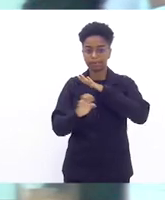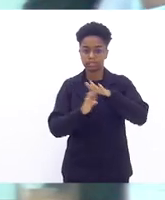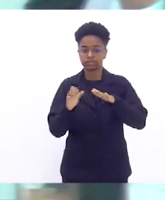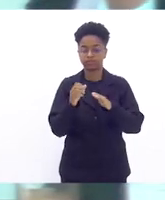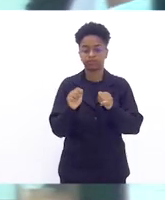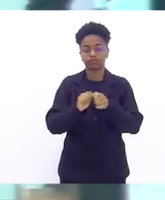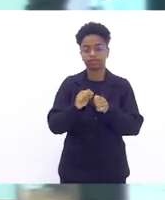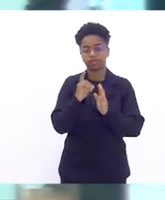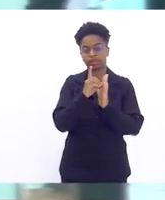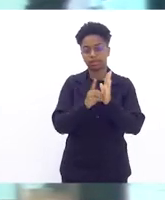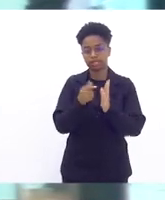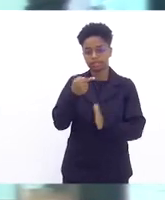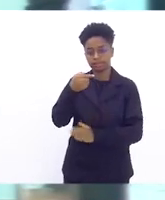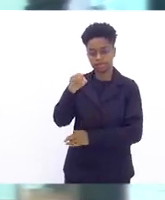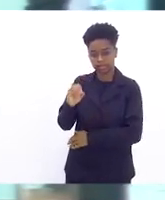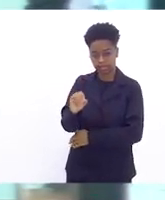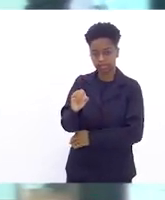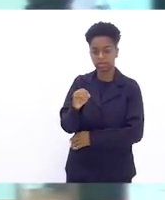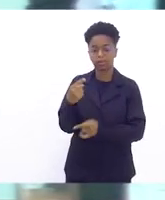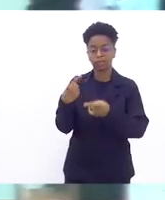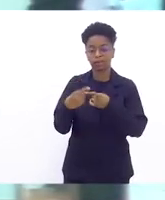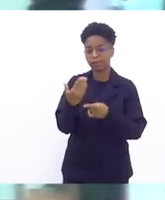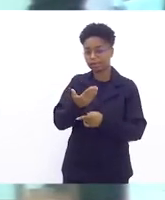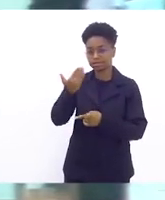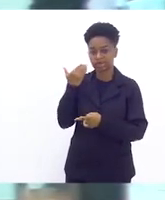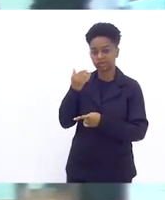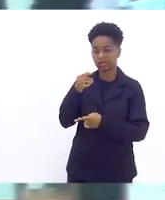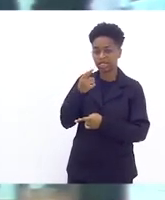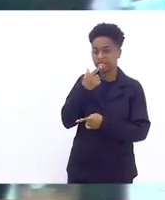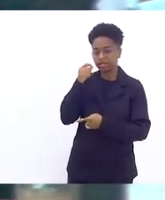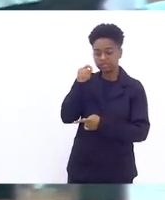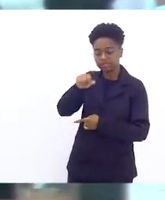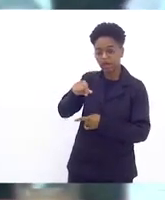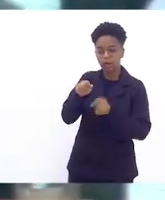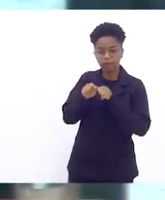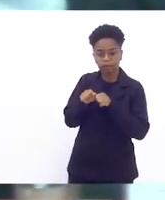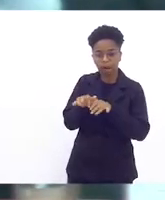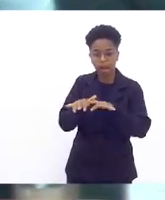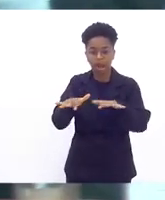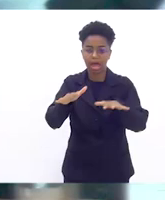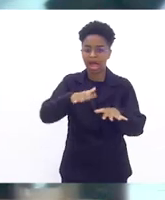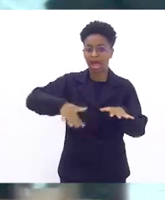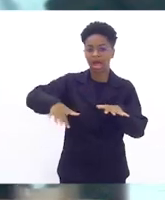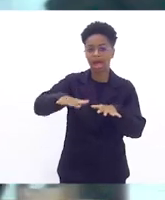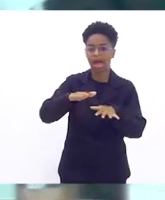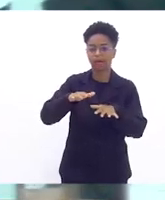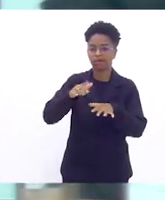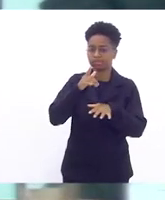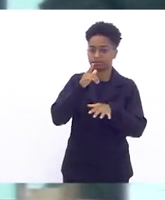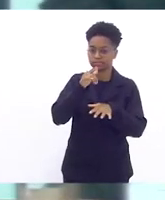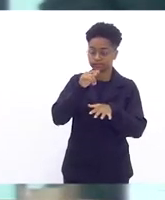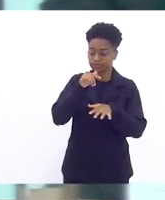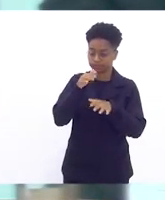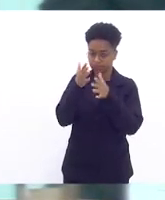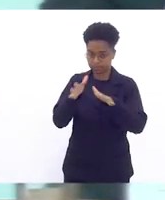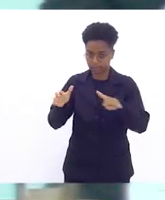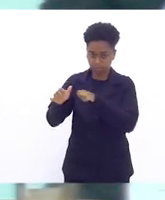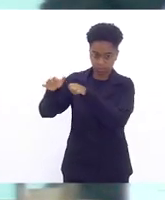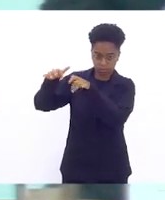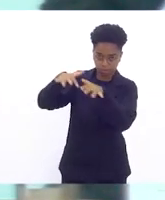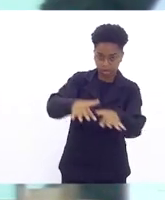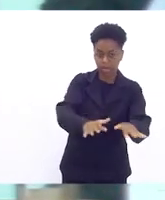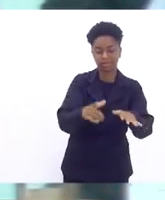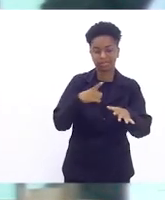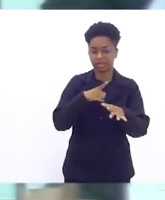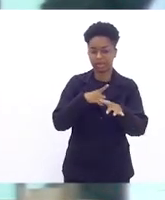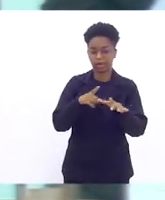que salinizou lá uma lagoa que não era salinizada e tem uma série de de efeitos adversos em relação